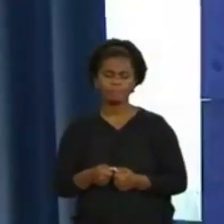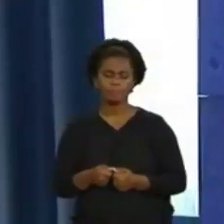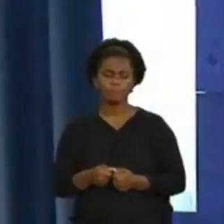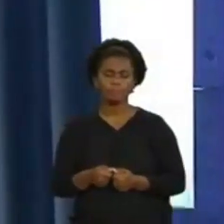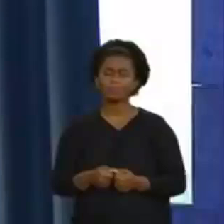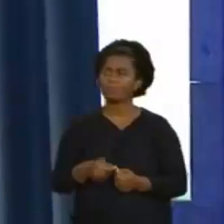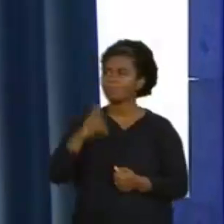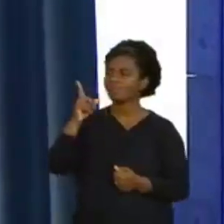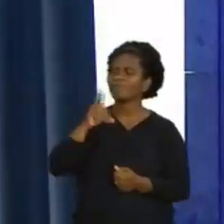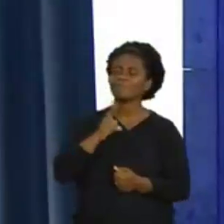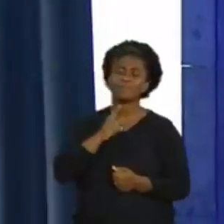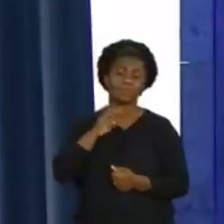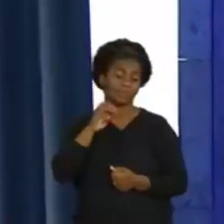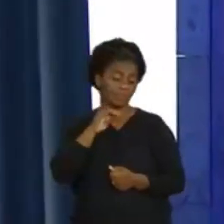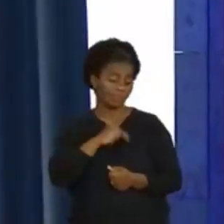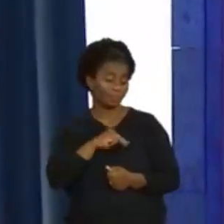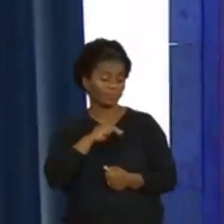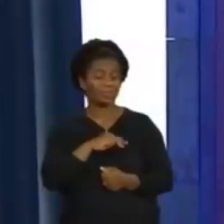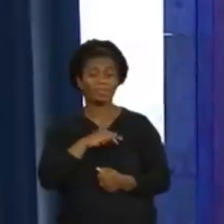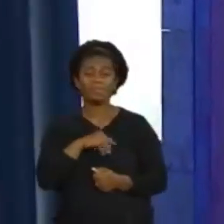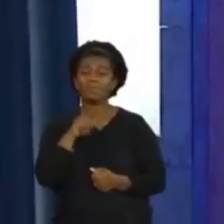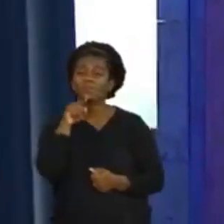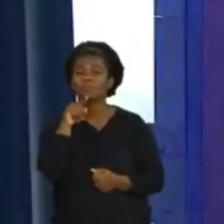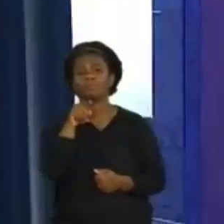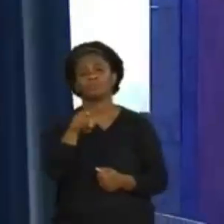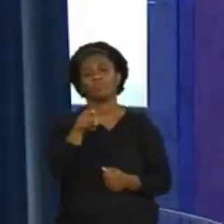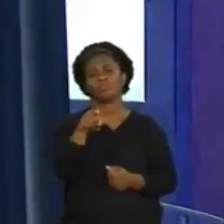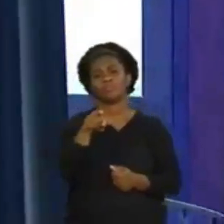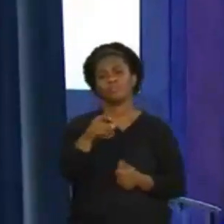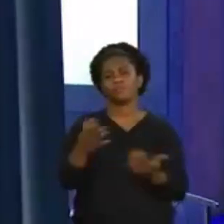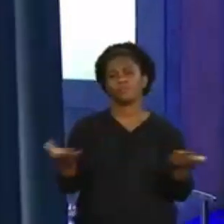Ele tem misericórdia de ti agora.